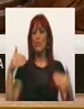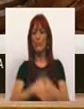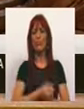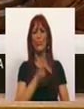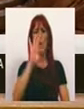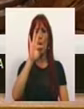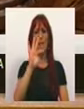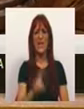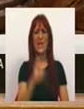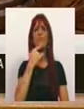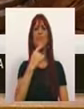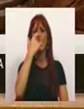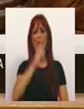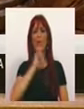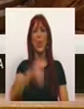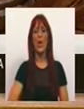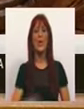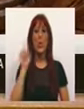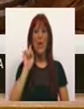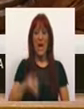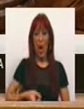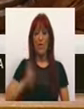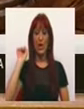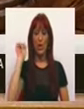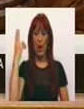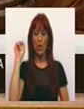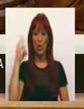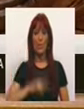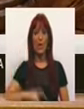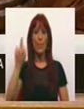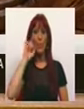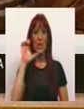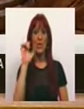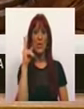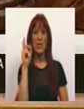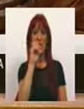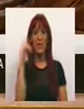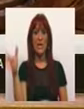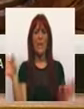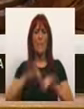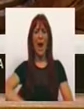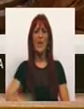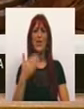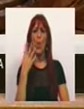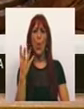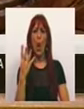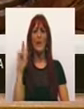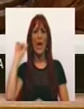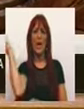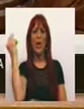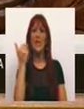46 pessoas no dia 9 de outubro a proteção civil pedro mais quatro helicópteros e